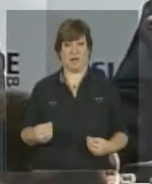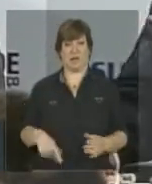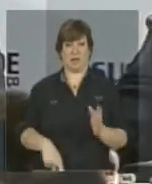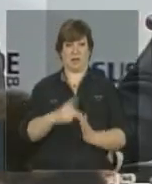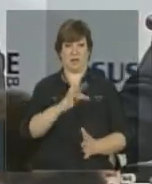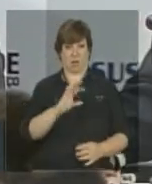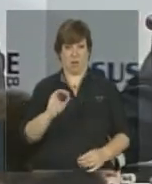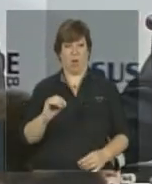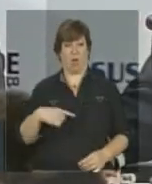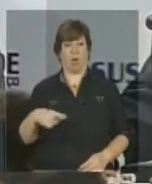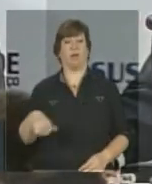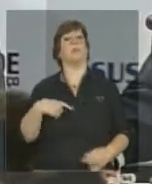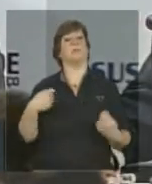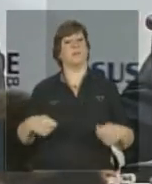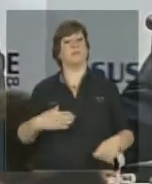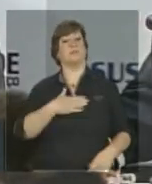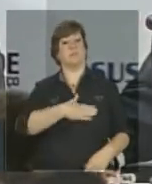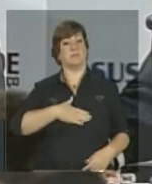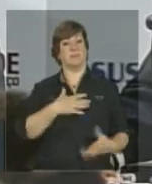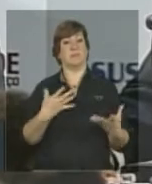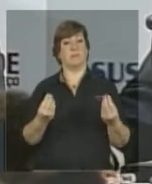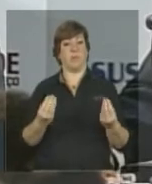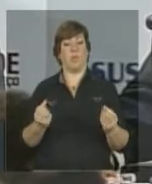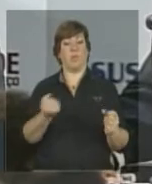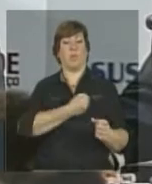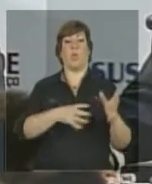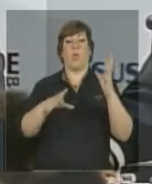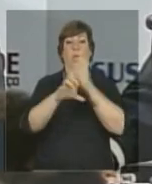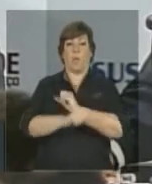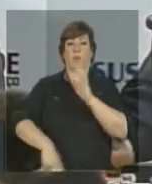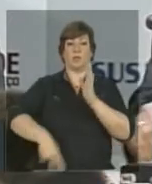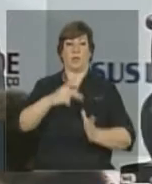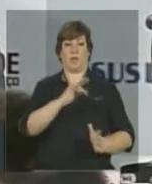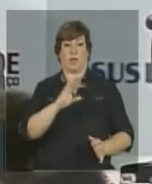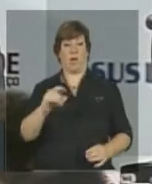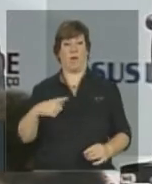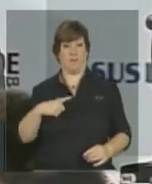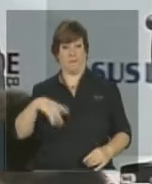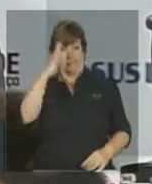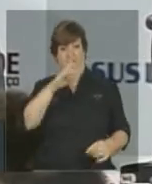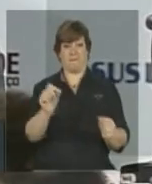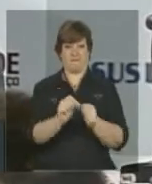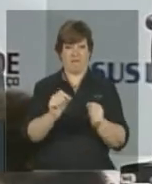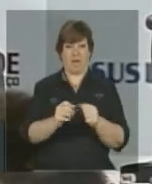temos que comemorar tanto o número de transplantes que o Brasil realiza hoje,